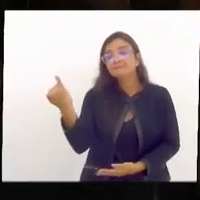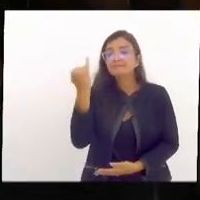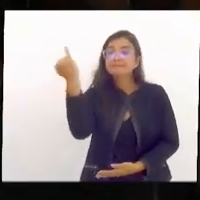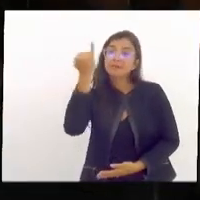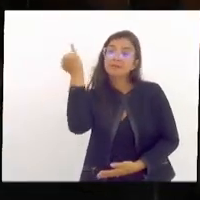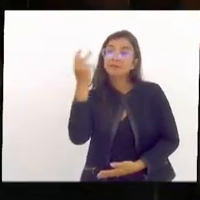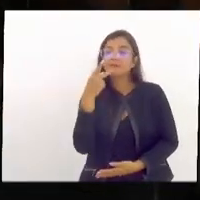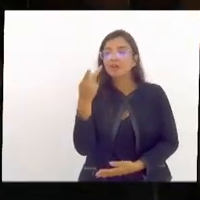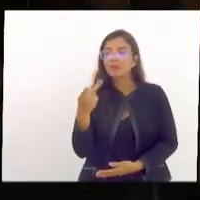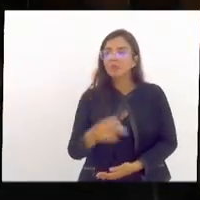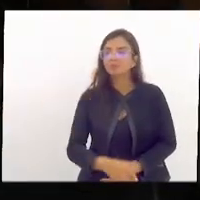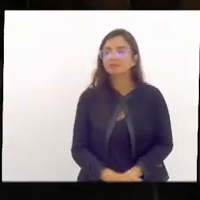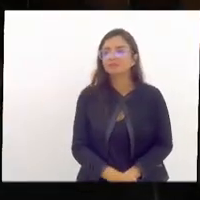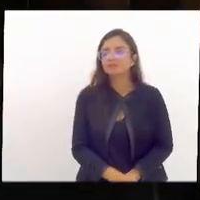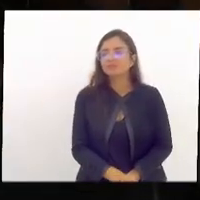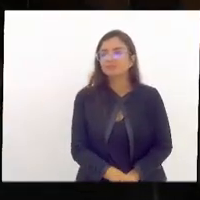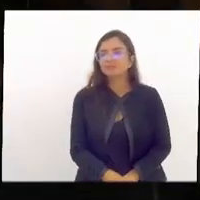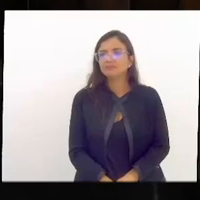importante fala.